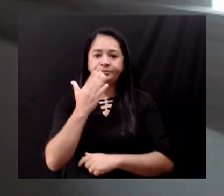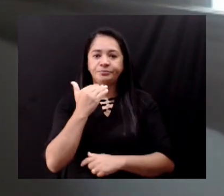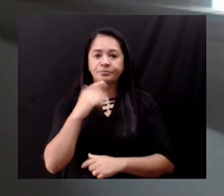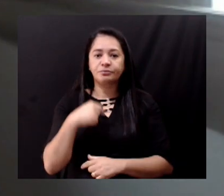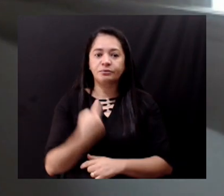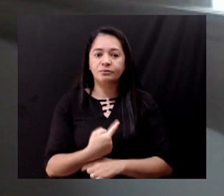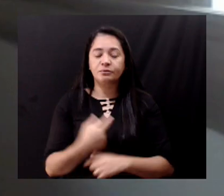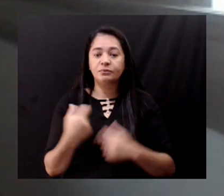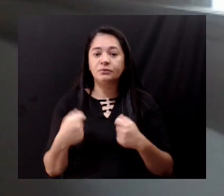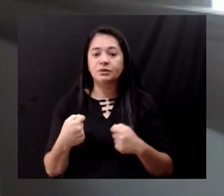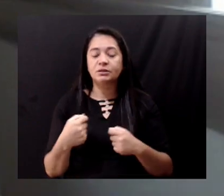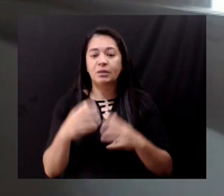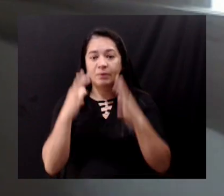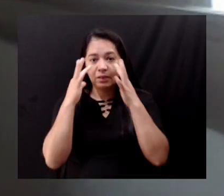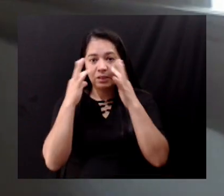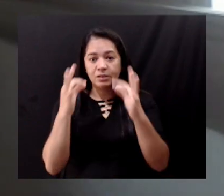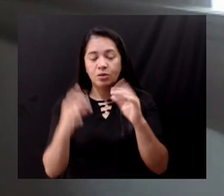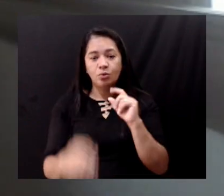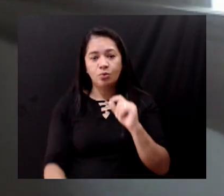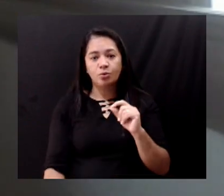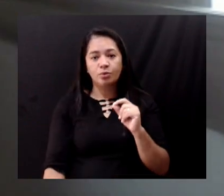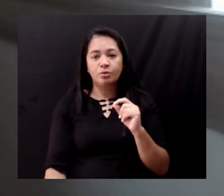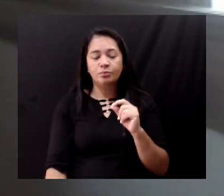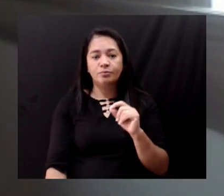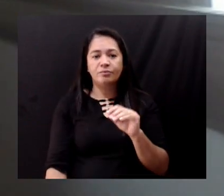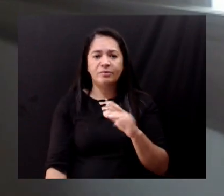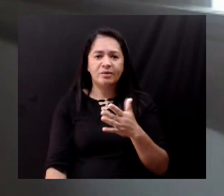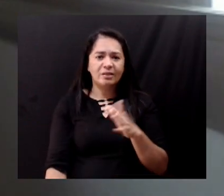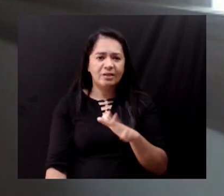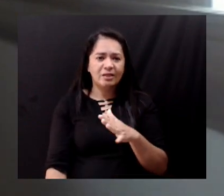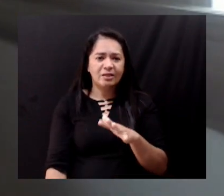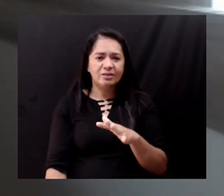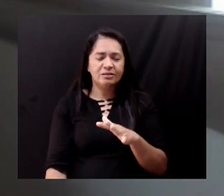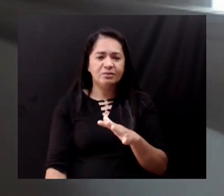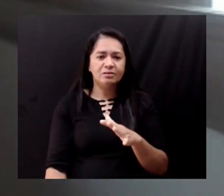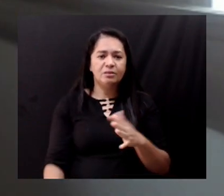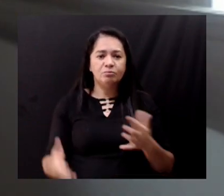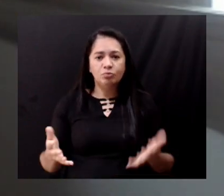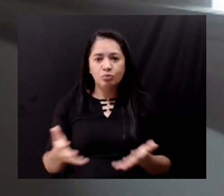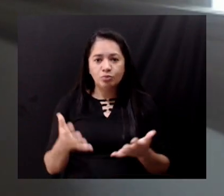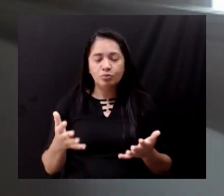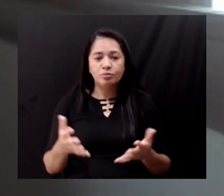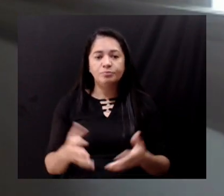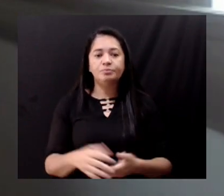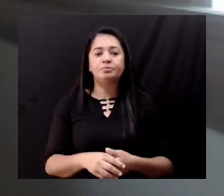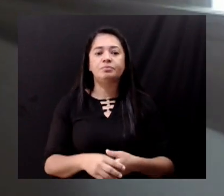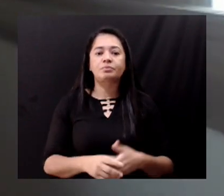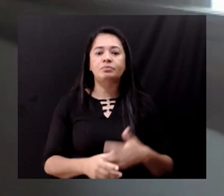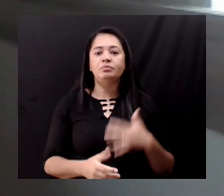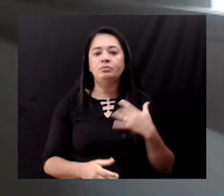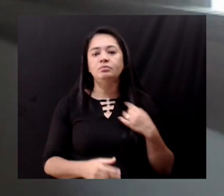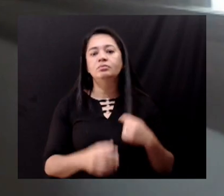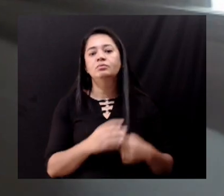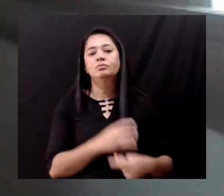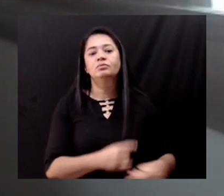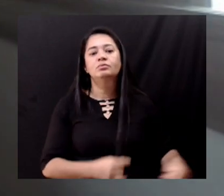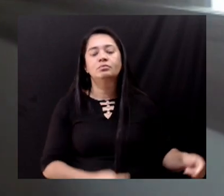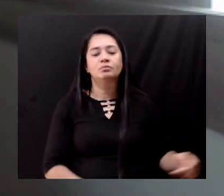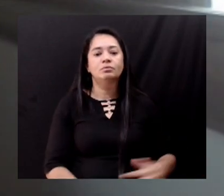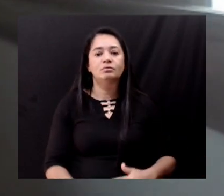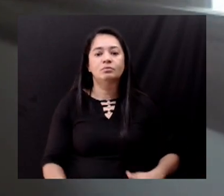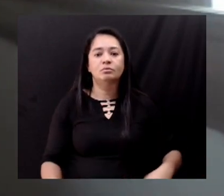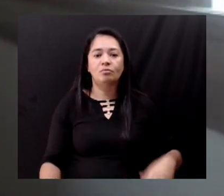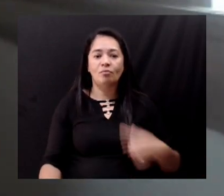é que, dependendo da intensidade, né, a gente esteja lidando com essa